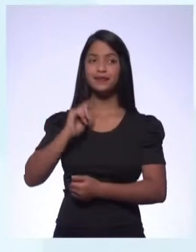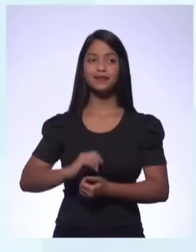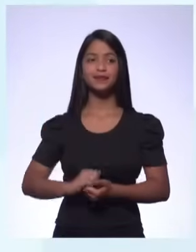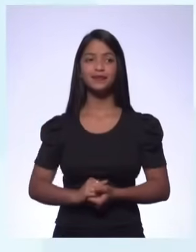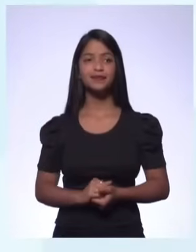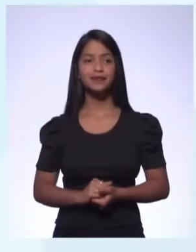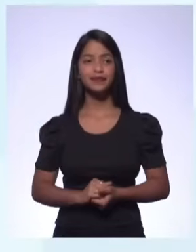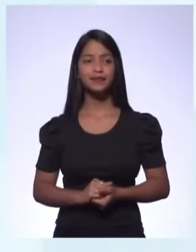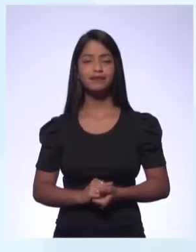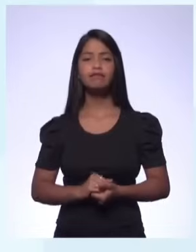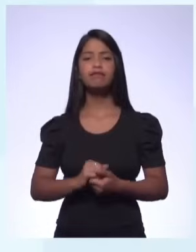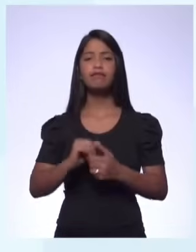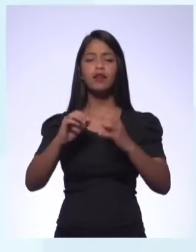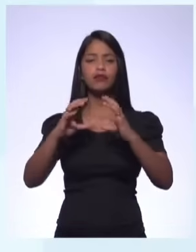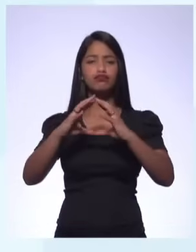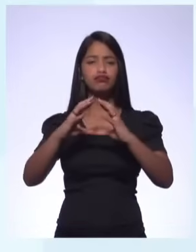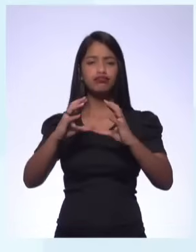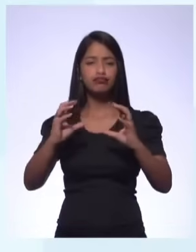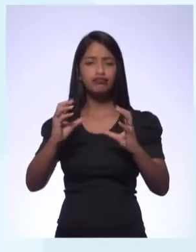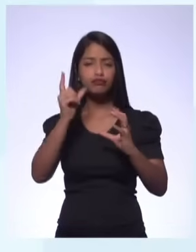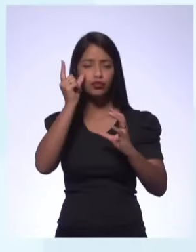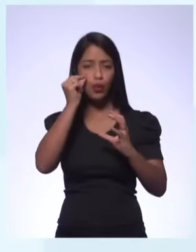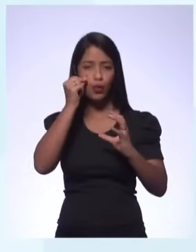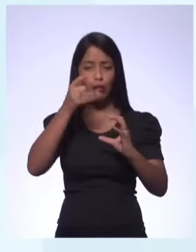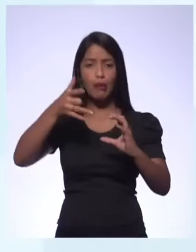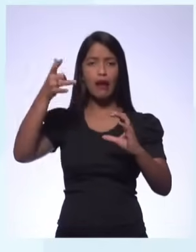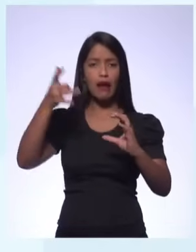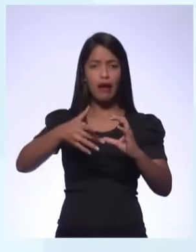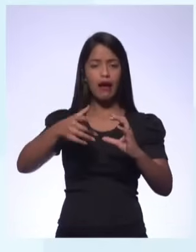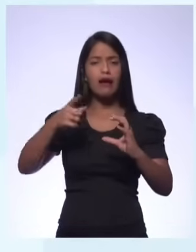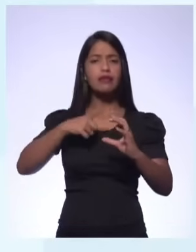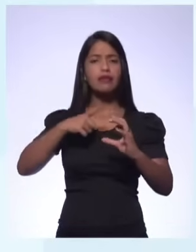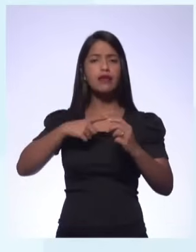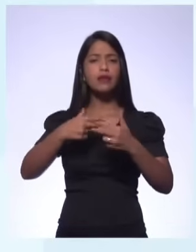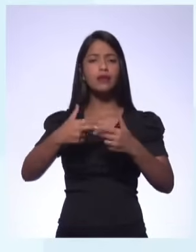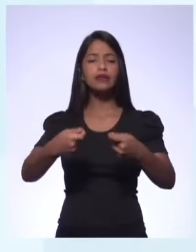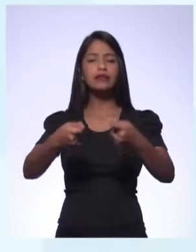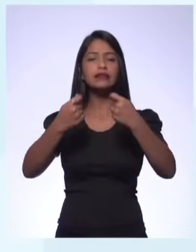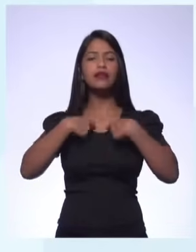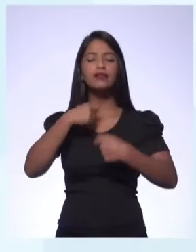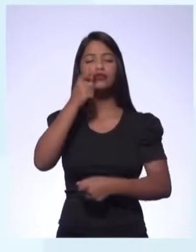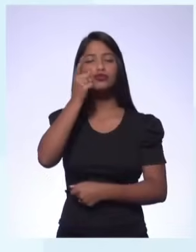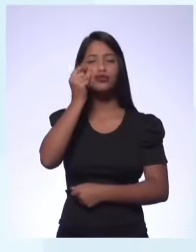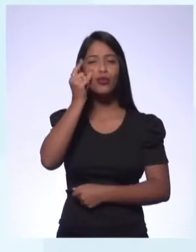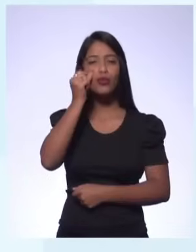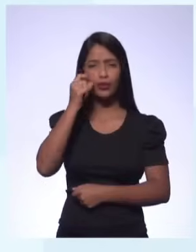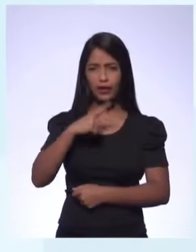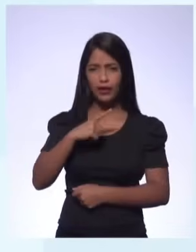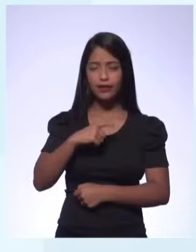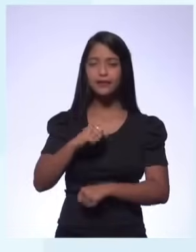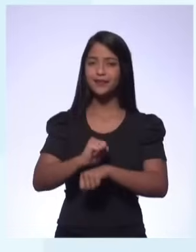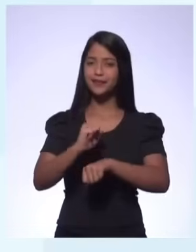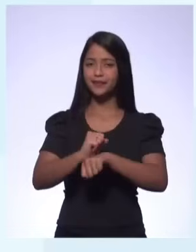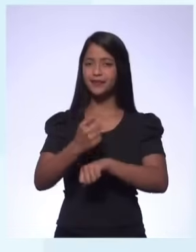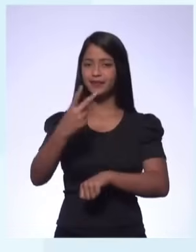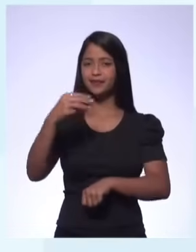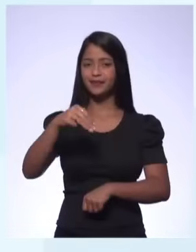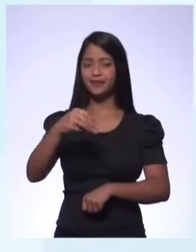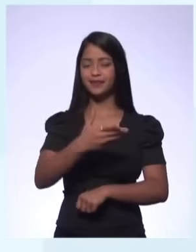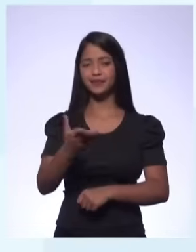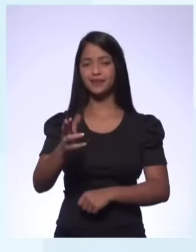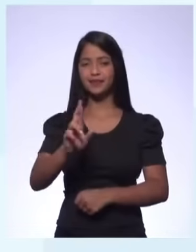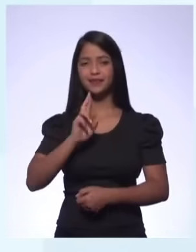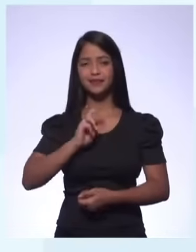Tem alguma substância no suco de maracujá que pode nos deixar sonolentos? Aí 2 minutinhos também, tá bom?